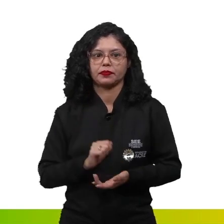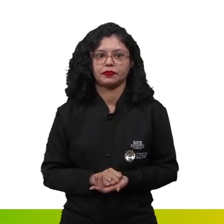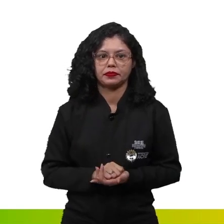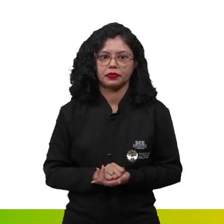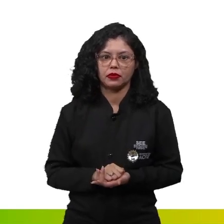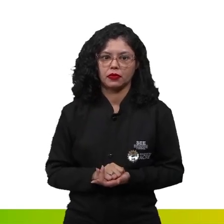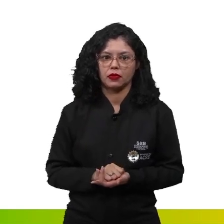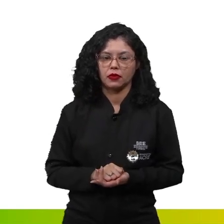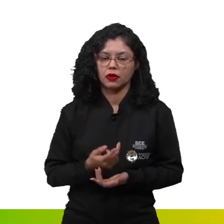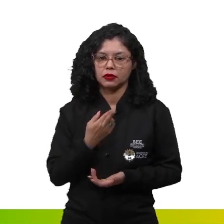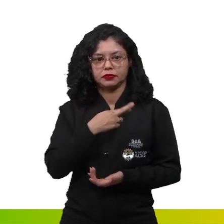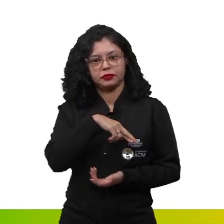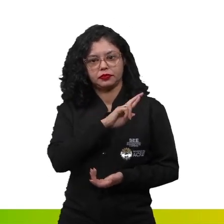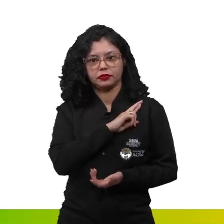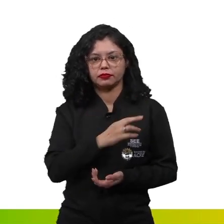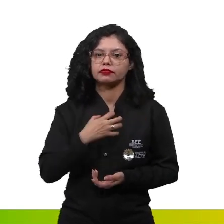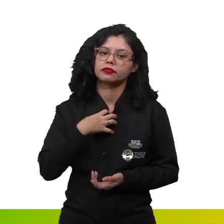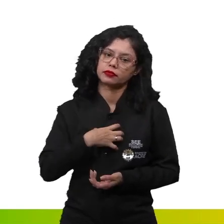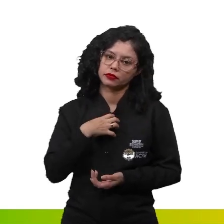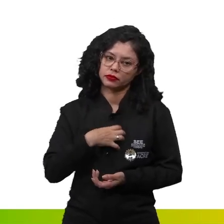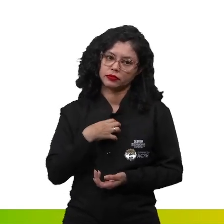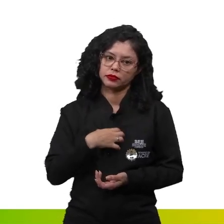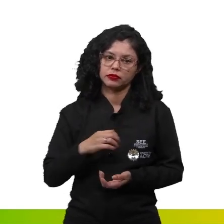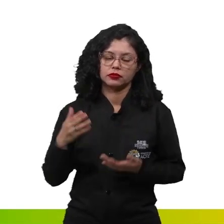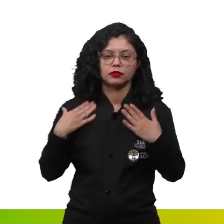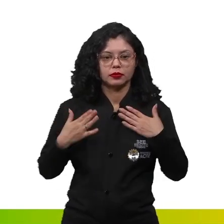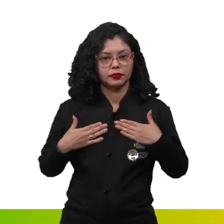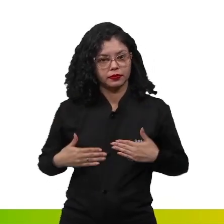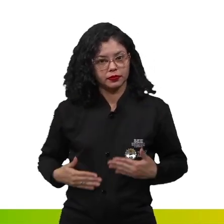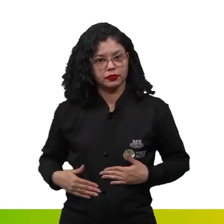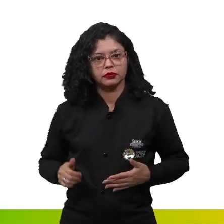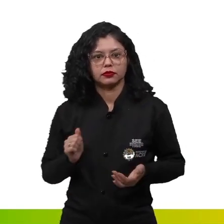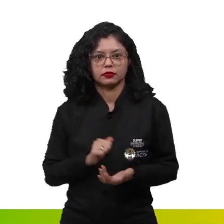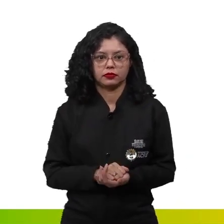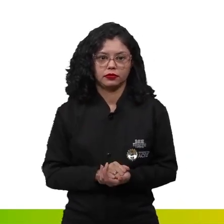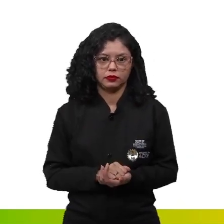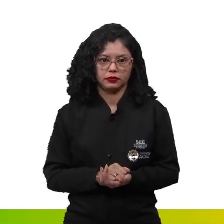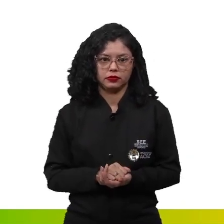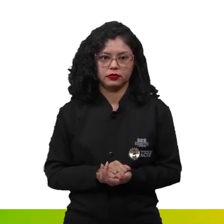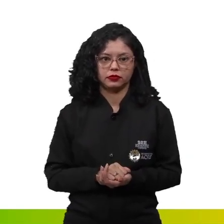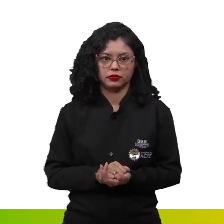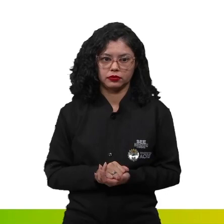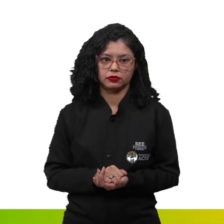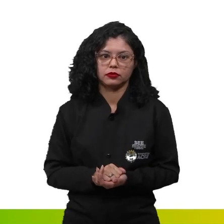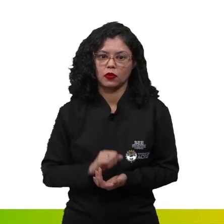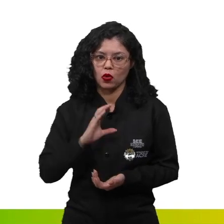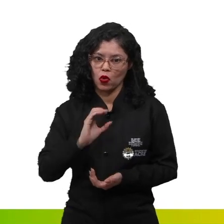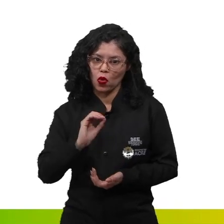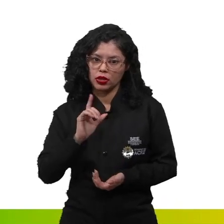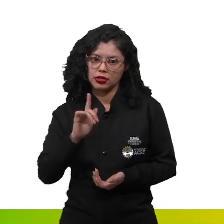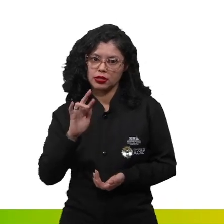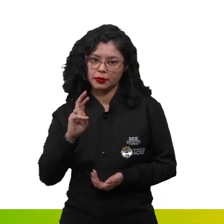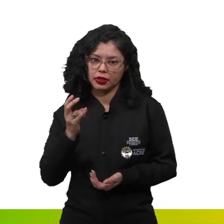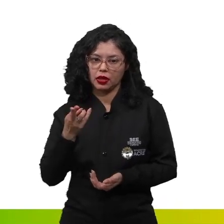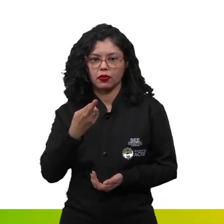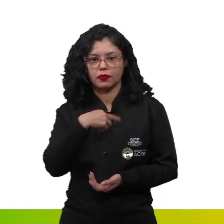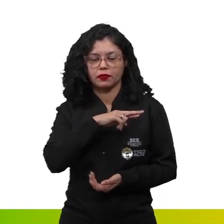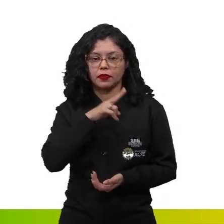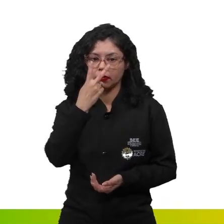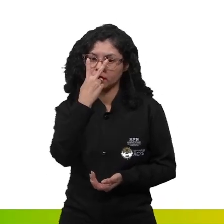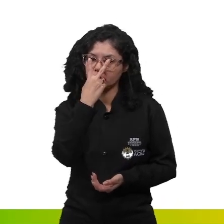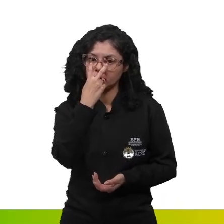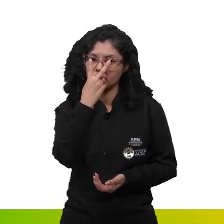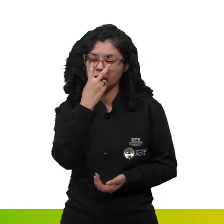Ele é responsável pelas sensações do nosso corpo. E aqui temos o occipital, responsável pela